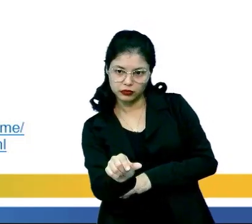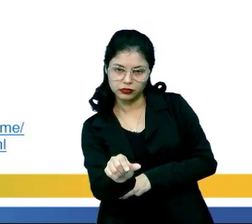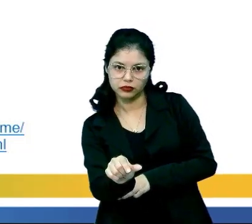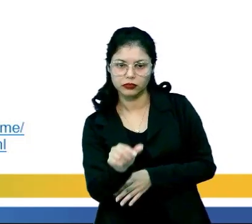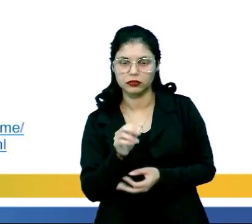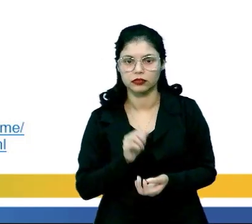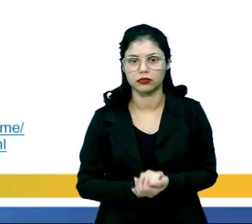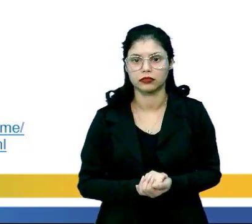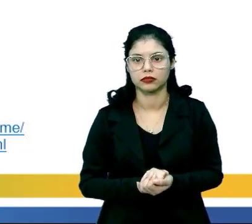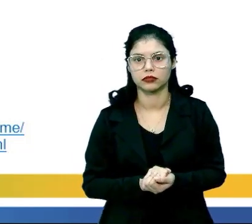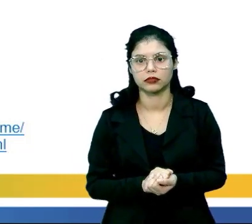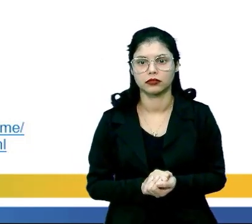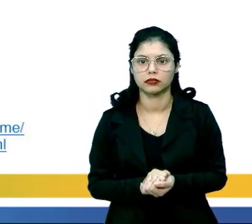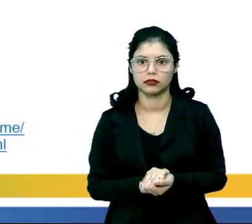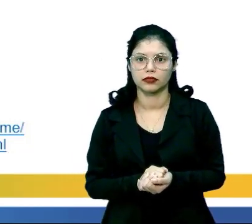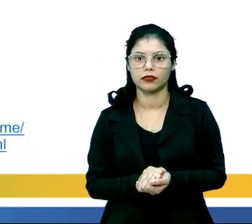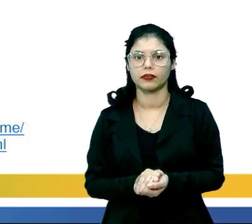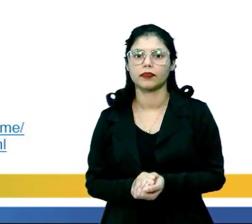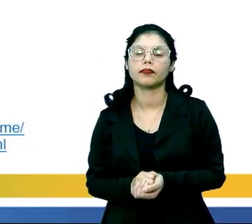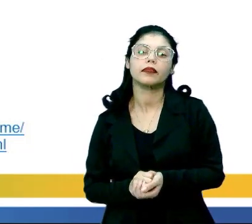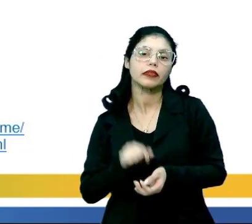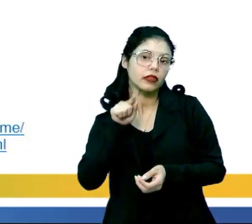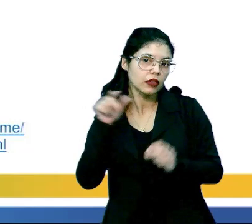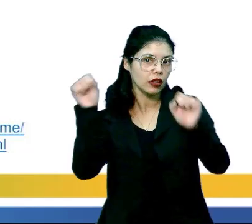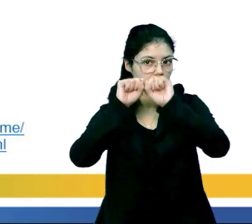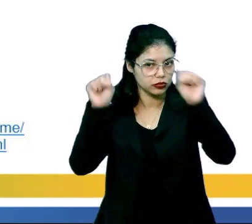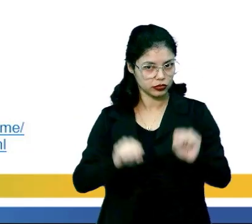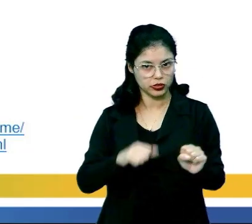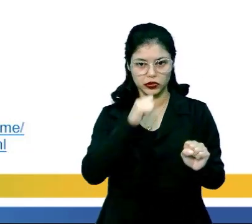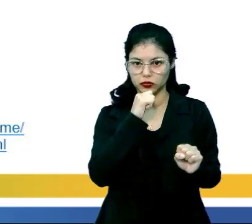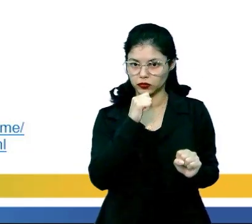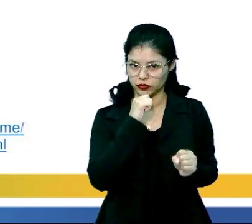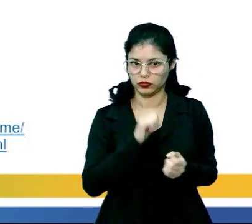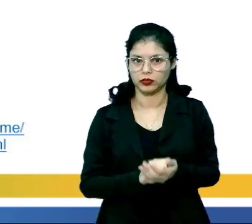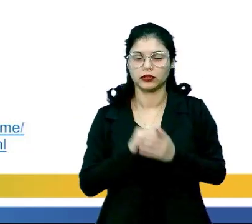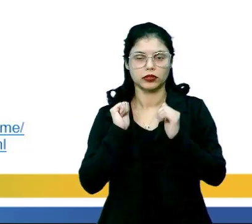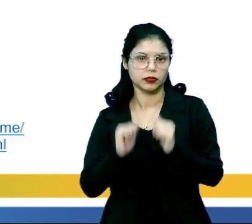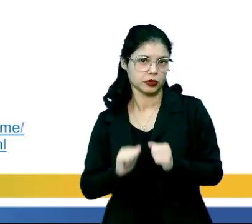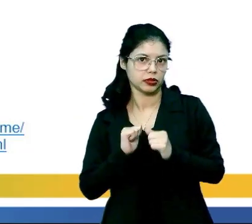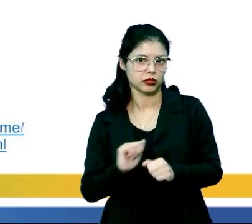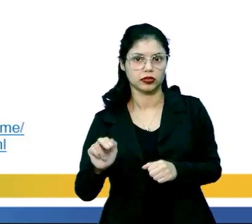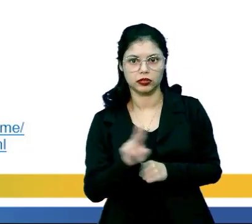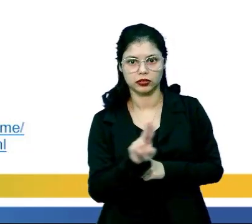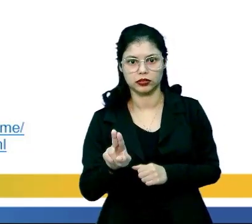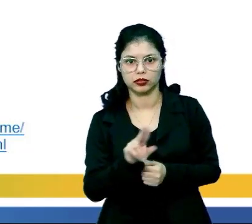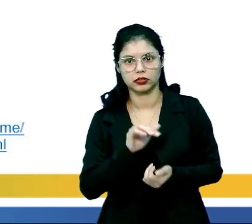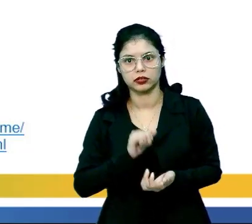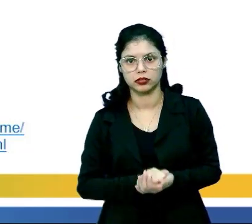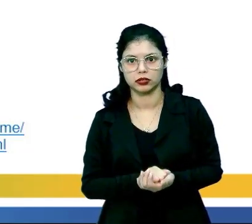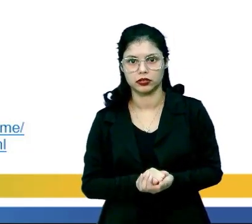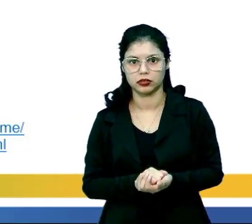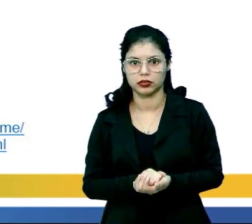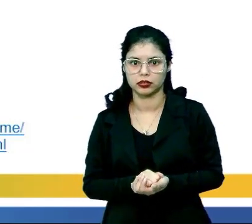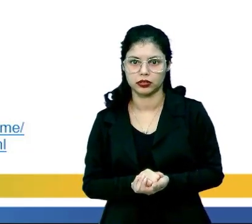como espinhal, tá? Esse sistema nervoso central, pessoal, a gente pode dar o nome também